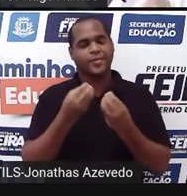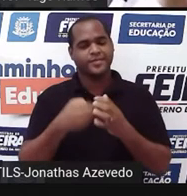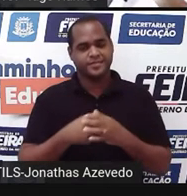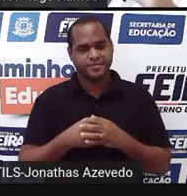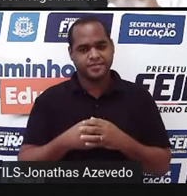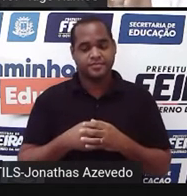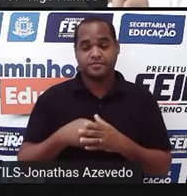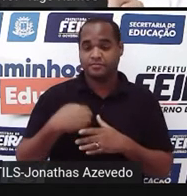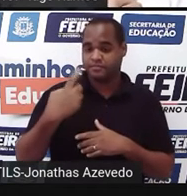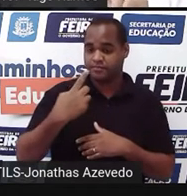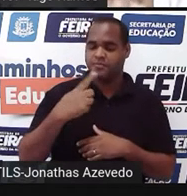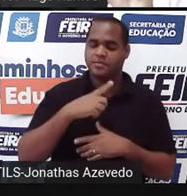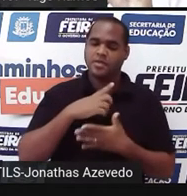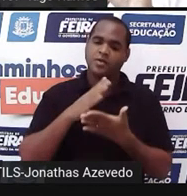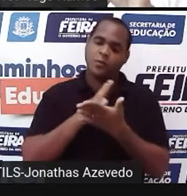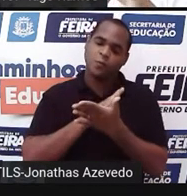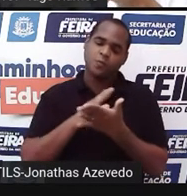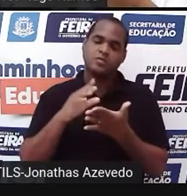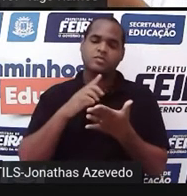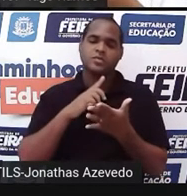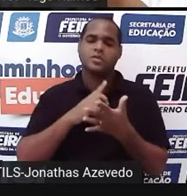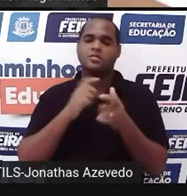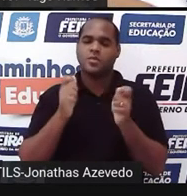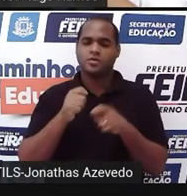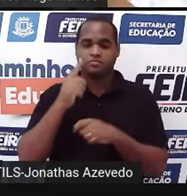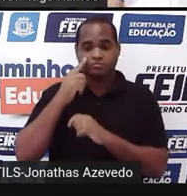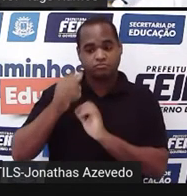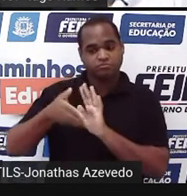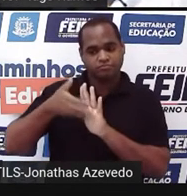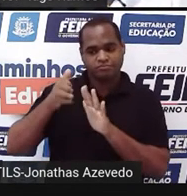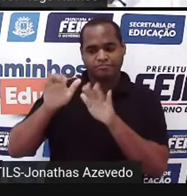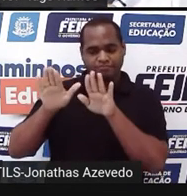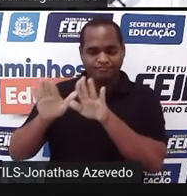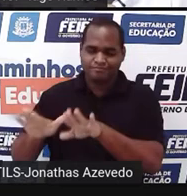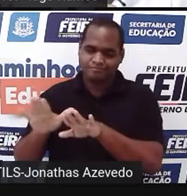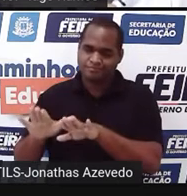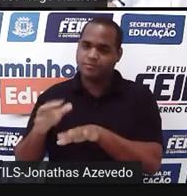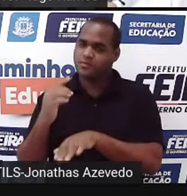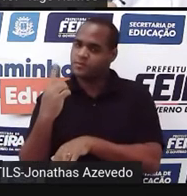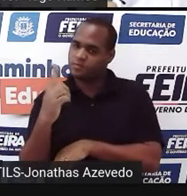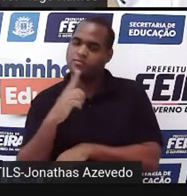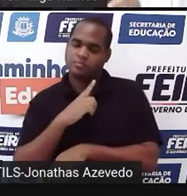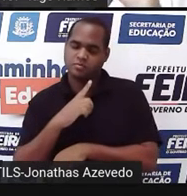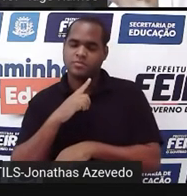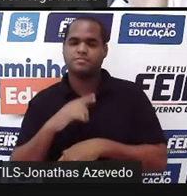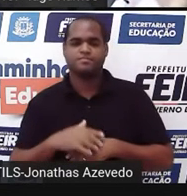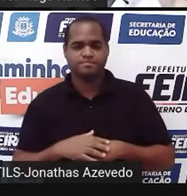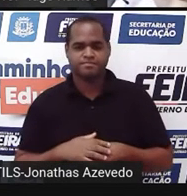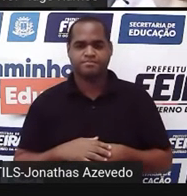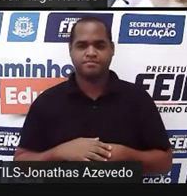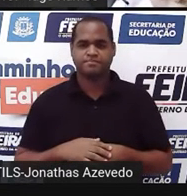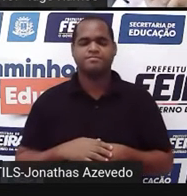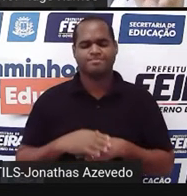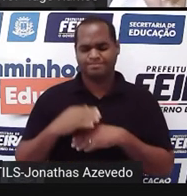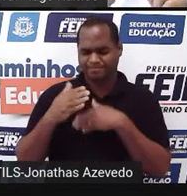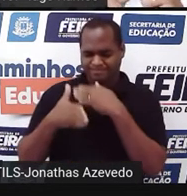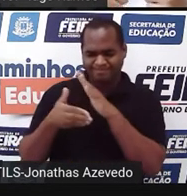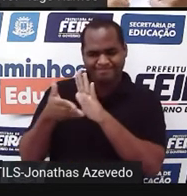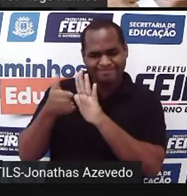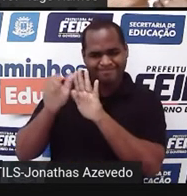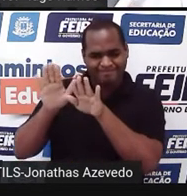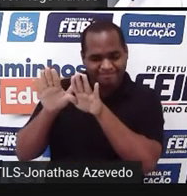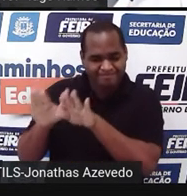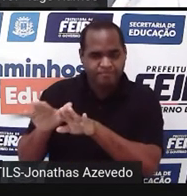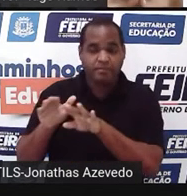em uma das equações a gente isola uma das incógnitas depois que a gente faz isso